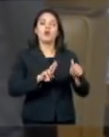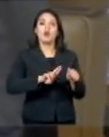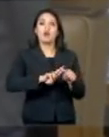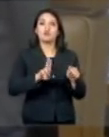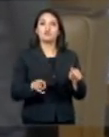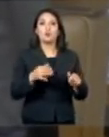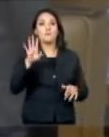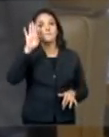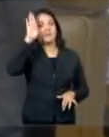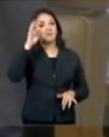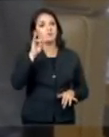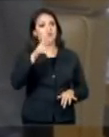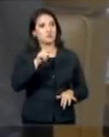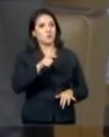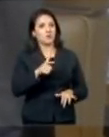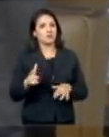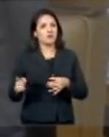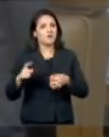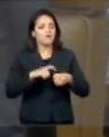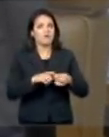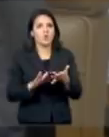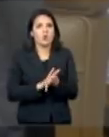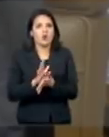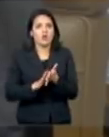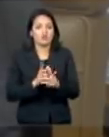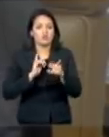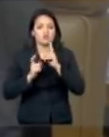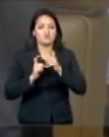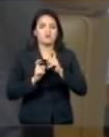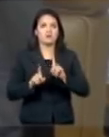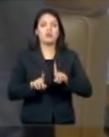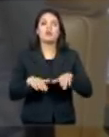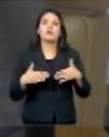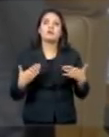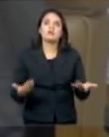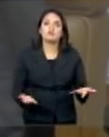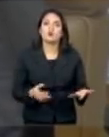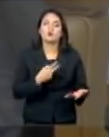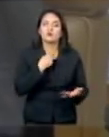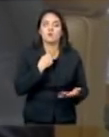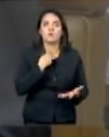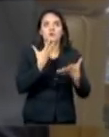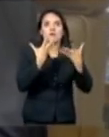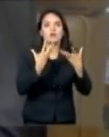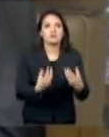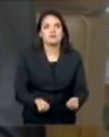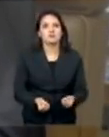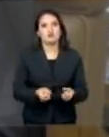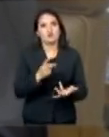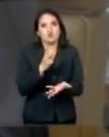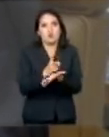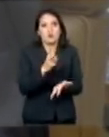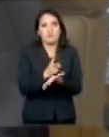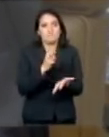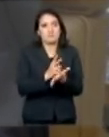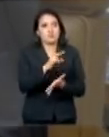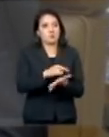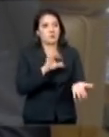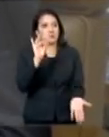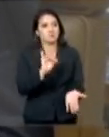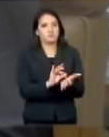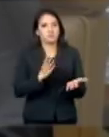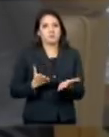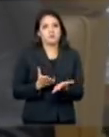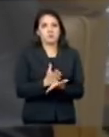administração não tem o condão de figurar como medida de autoridade apta a obstar a decadência